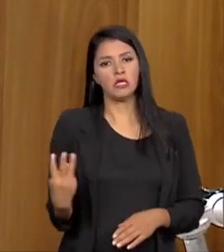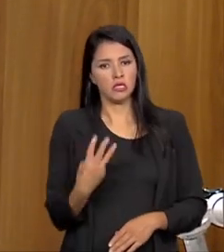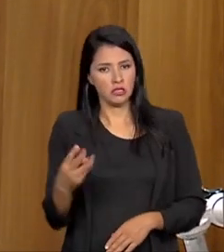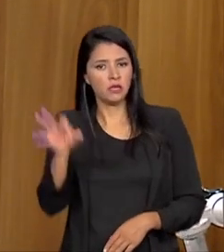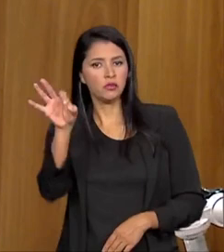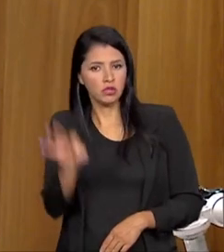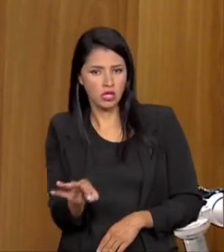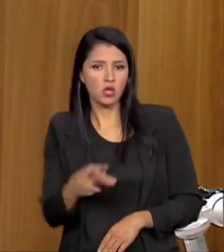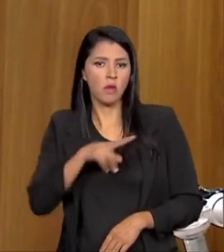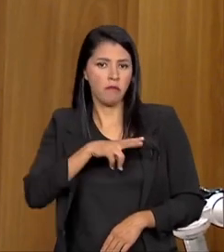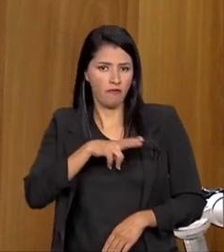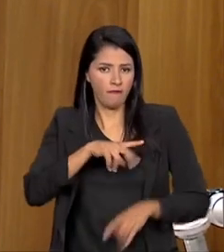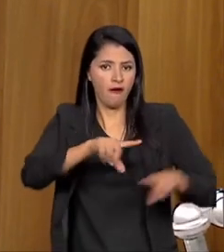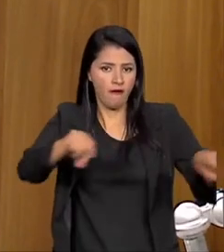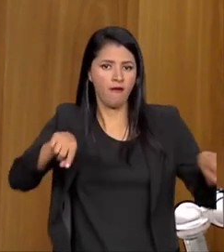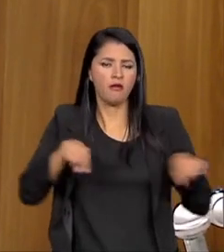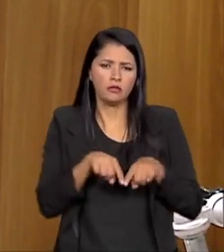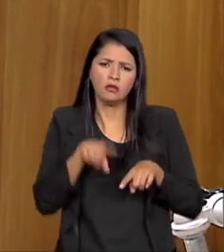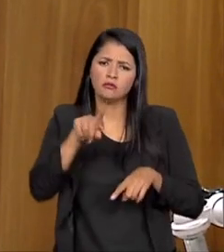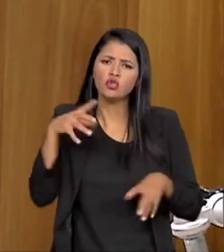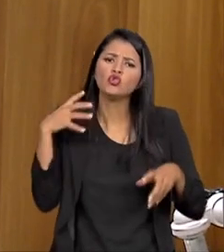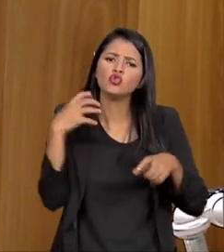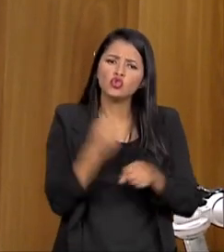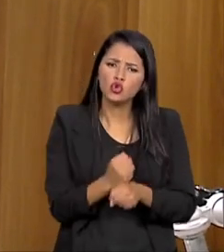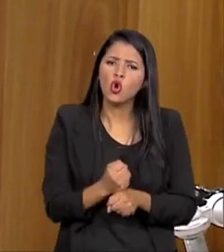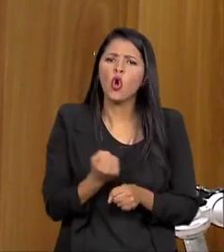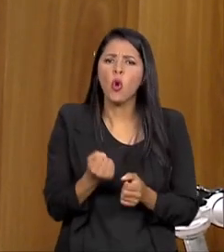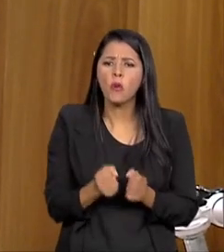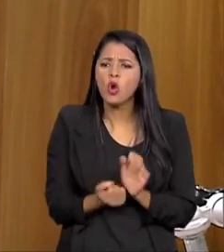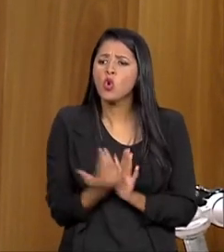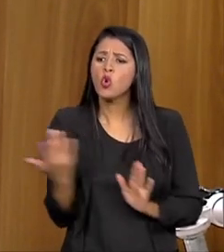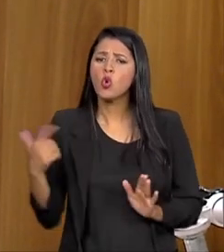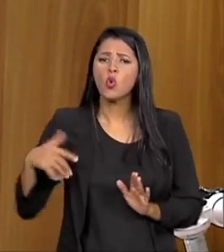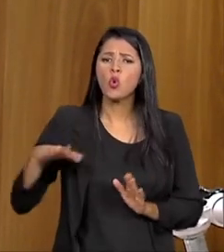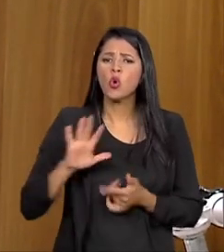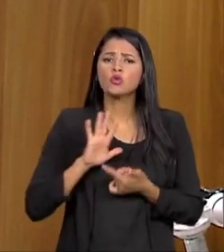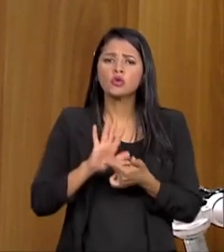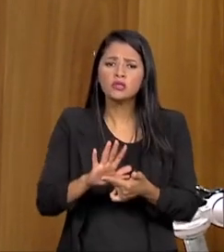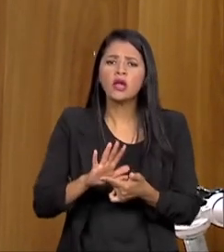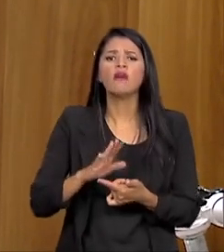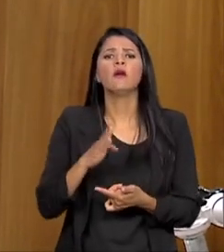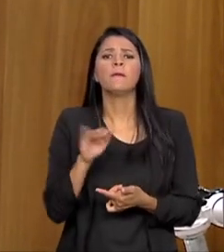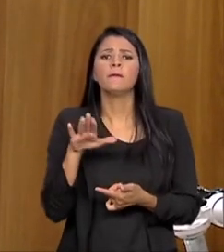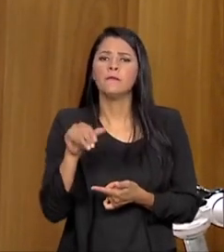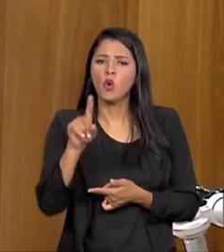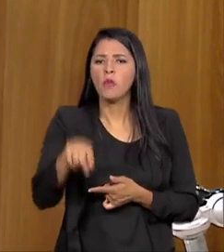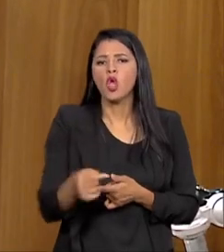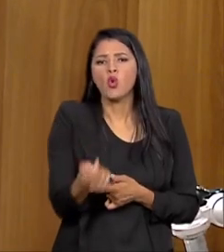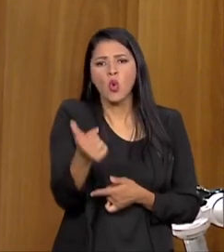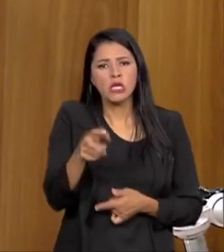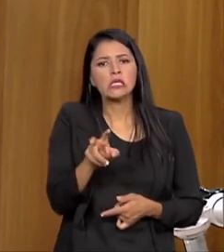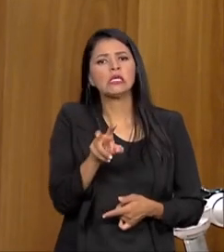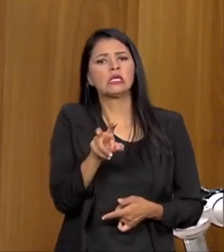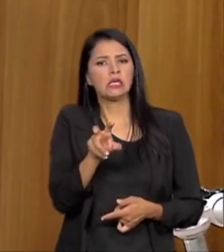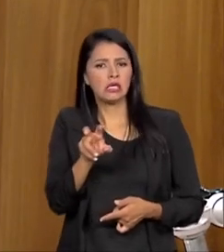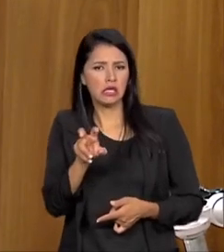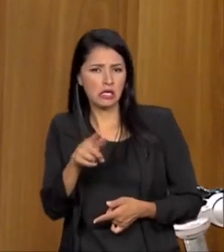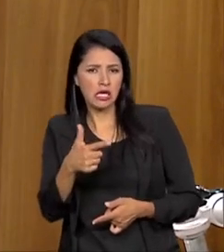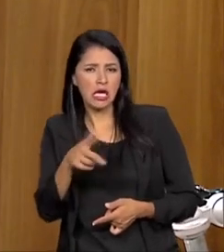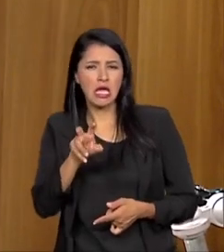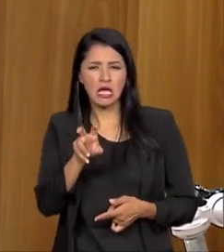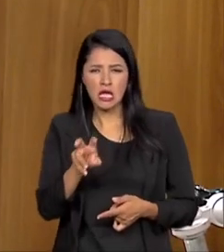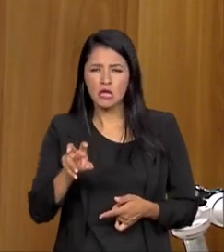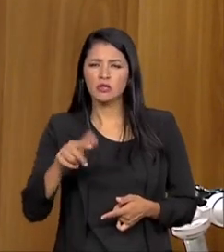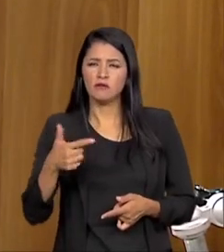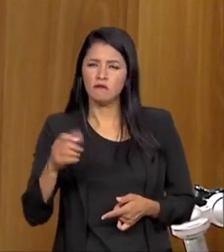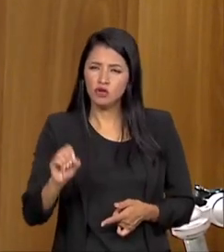para a gente ter uma ideia o volume total de vegetação nativa preservada em todos os biomas é de quase 500 e 20